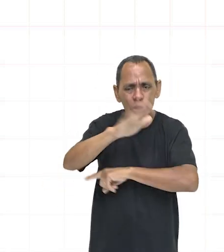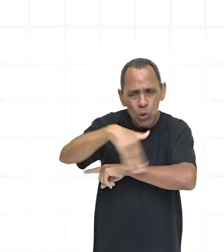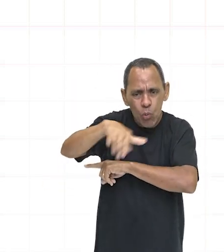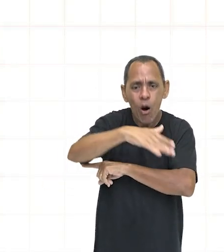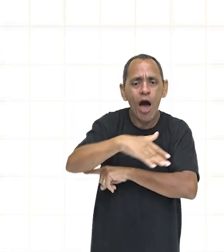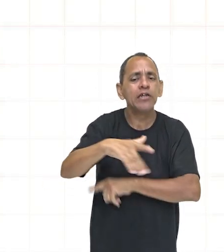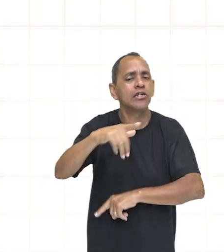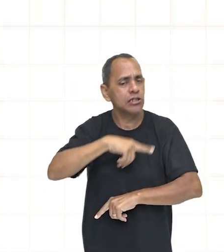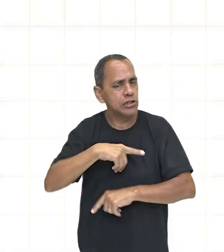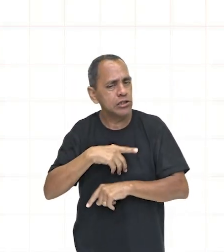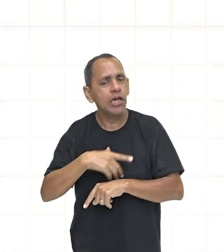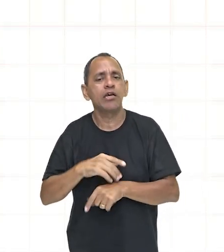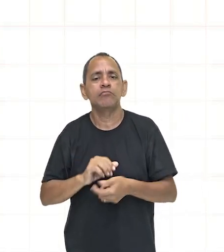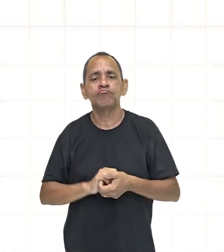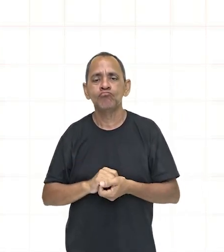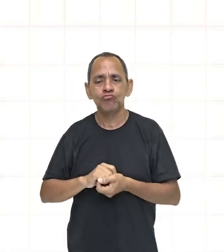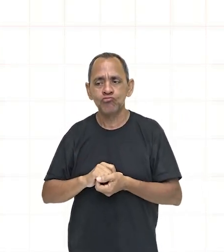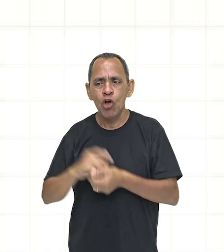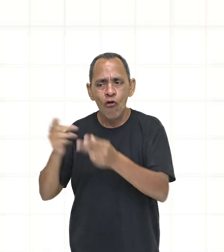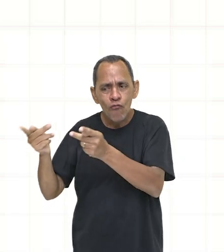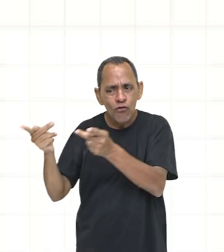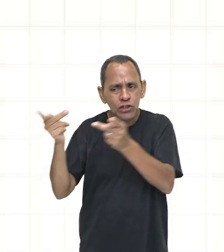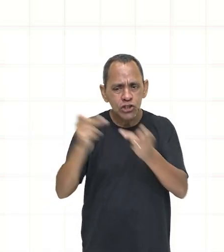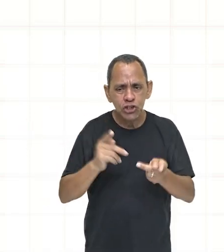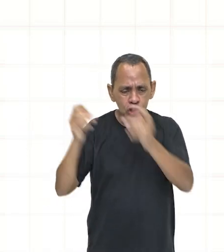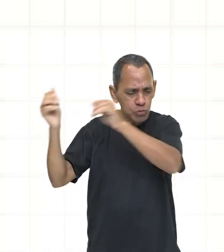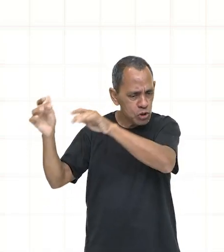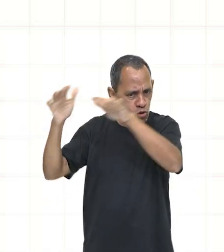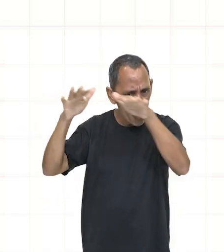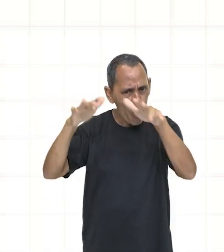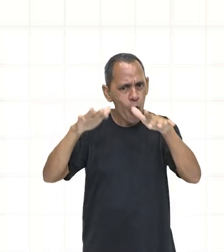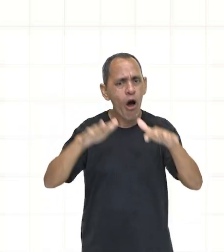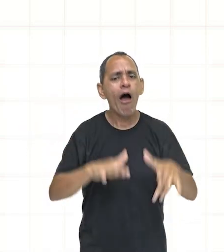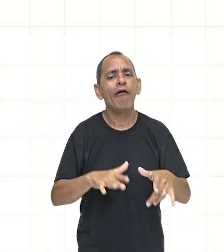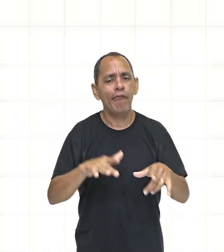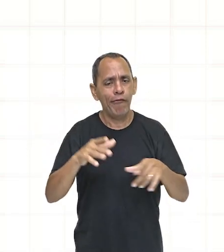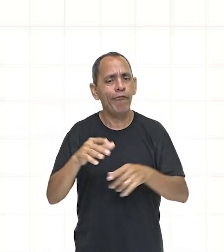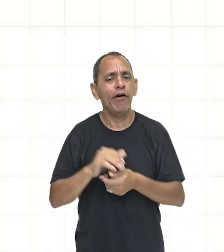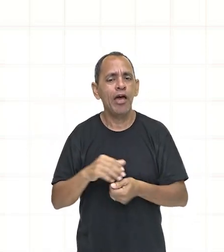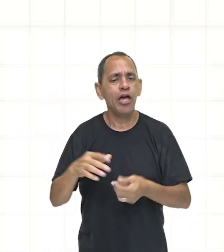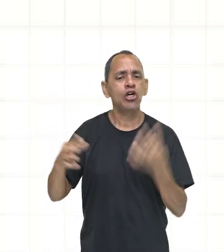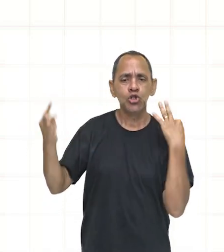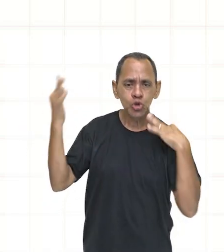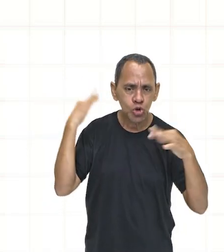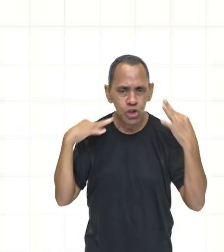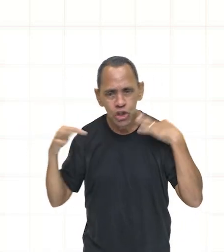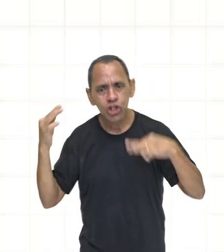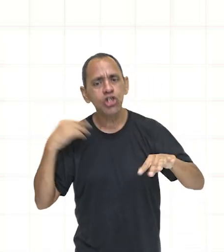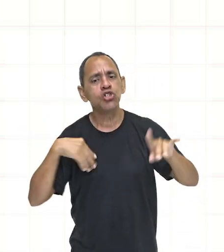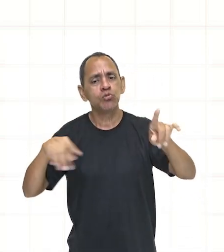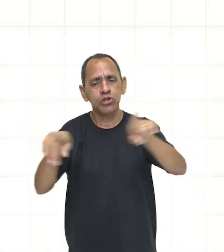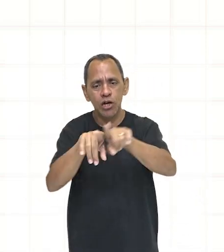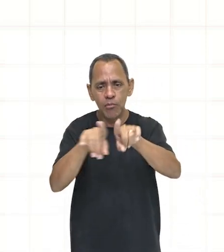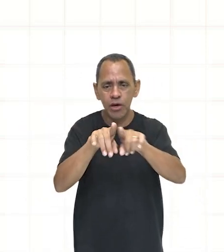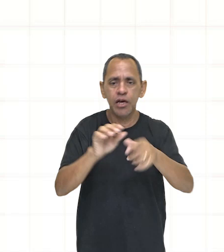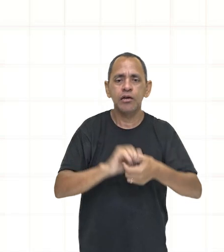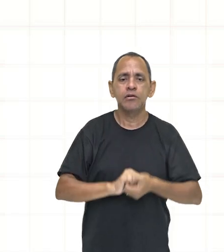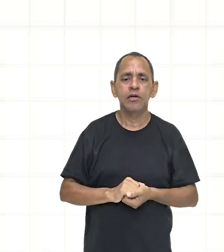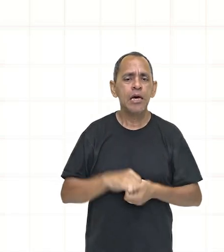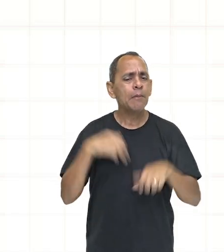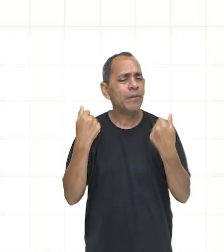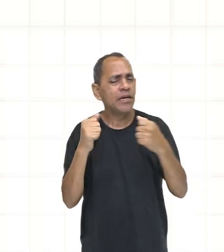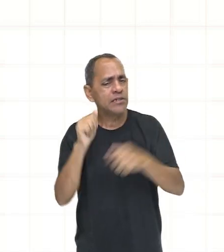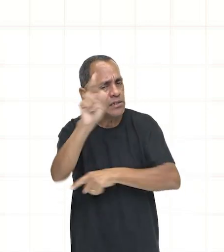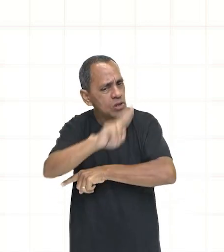recebem grande quantidade de turistas, então eles viram essa necessidade, né, de se utilizar o euro até mesmo